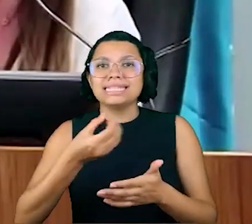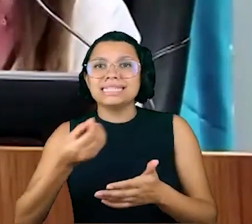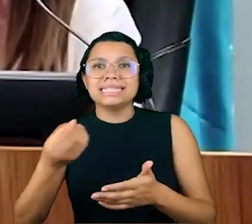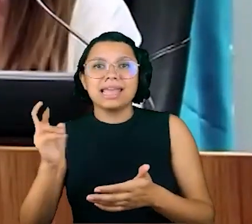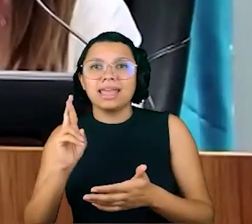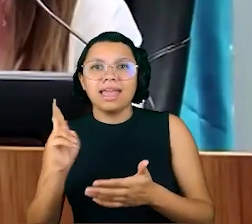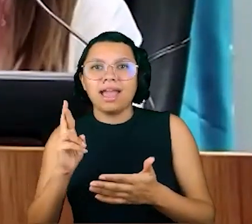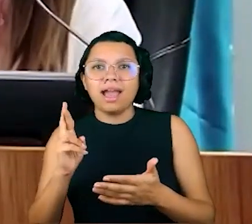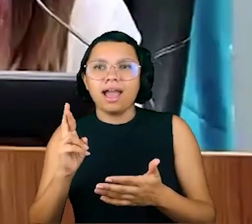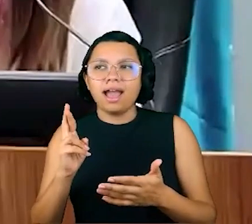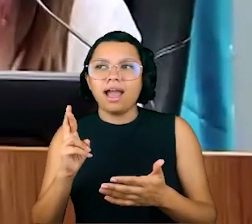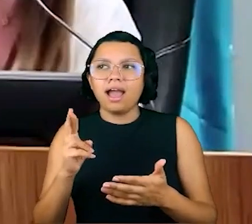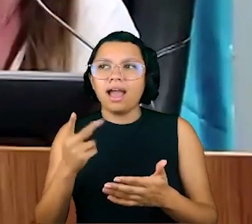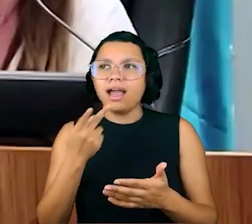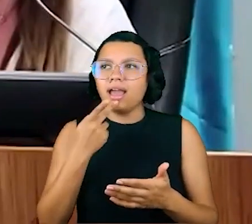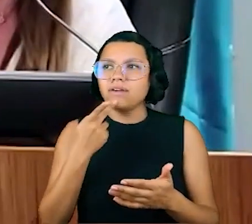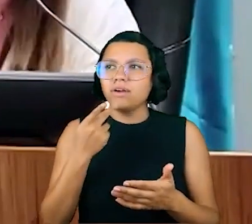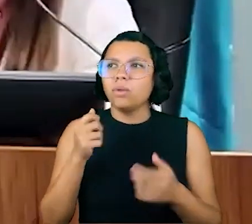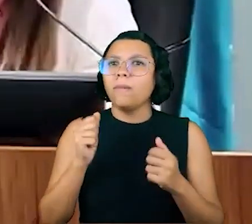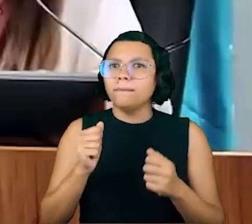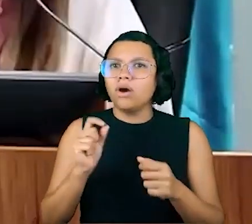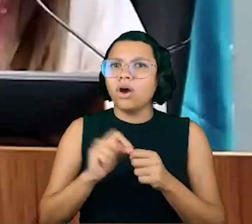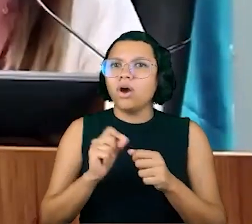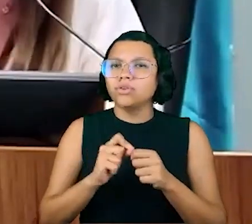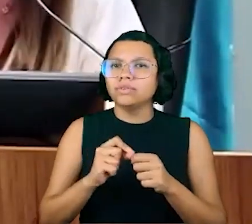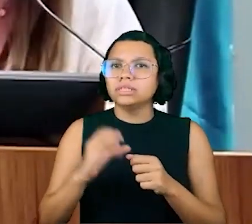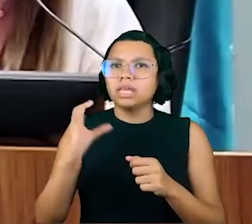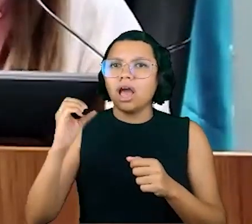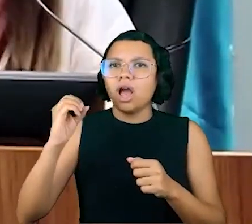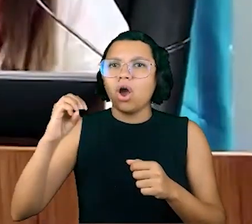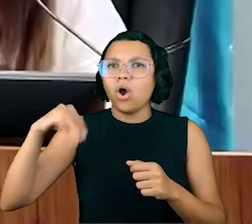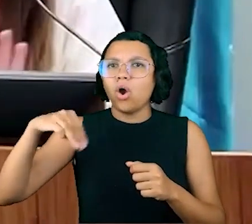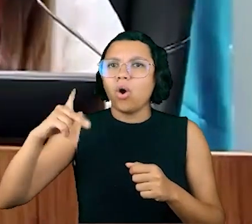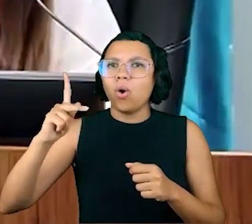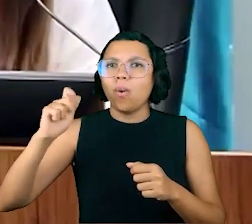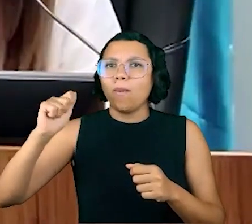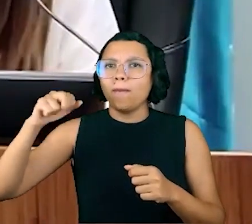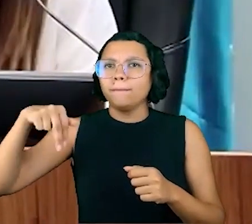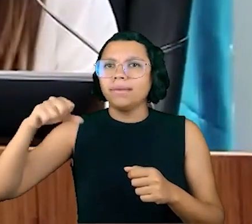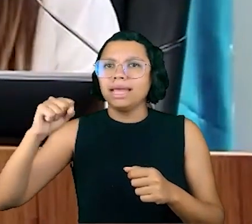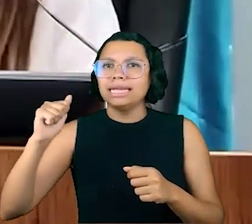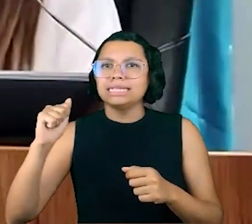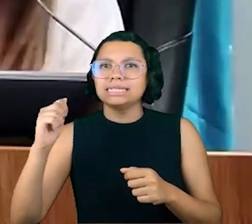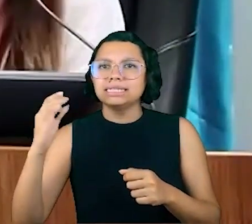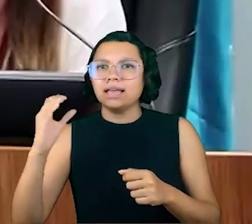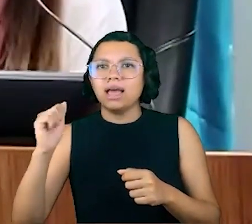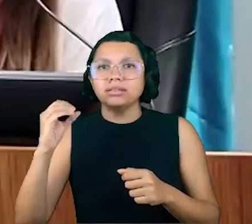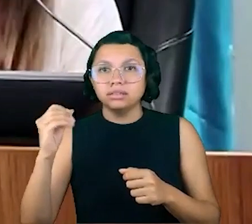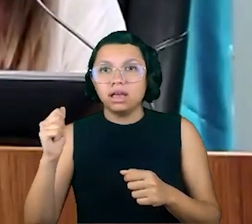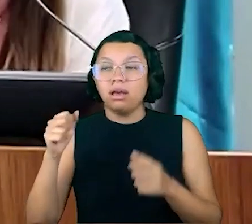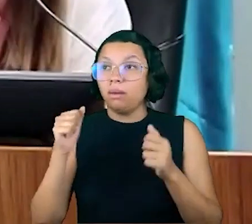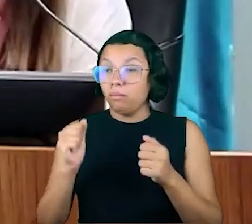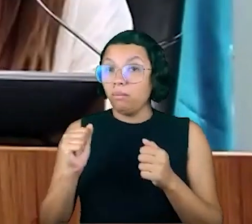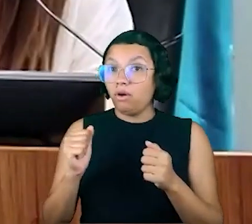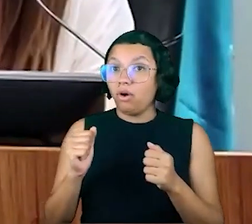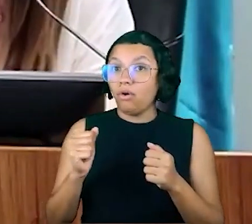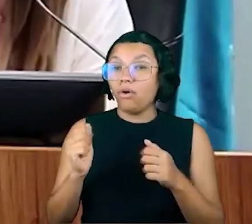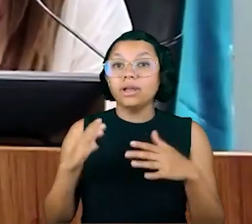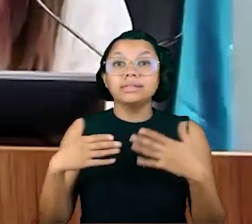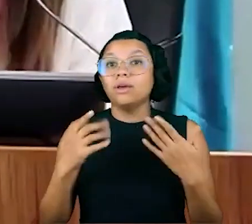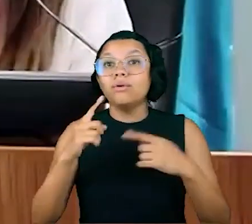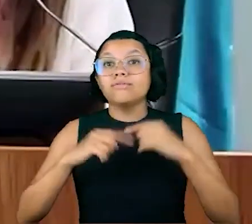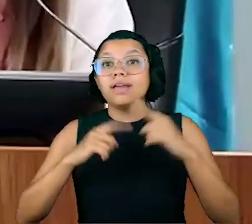compensação com o seu crédito, com sua restituição? Pode, claro. Puf. Sim. E aí pronto. Você vê que são ferramentas